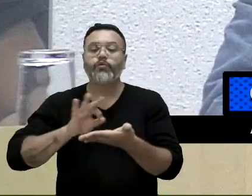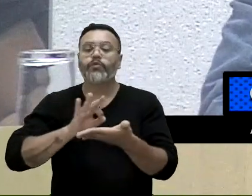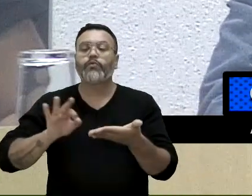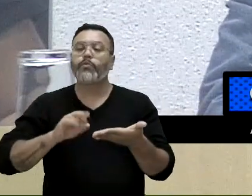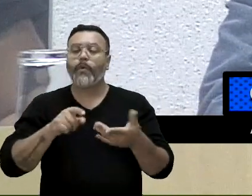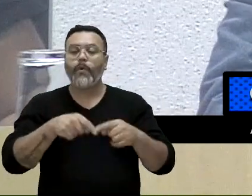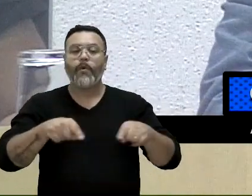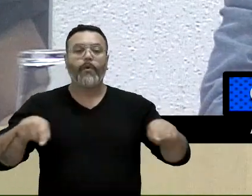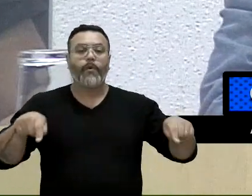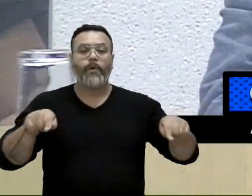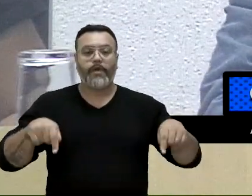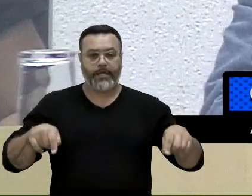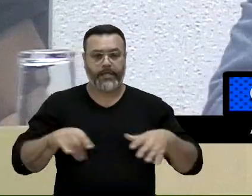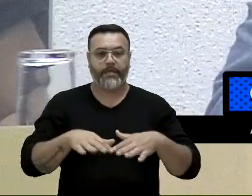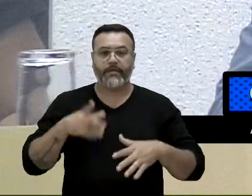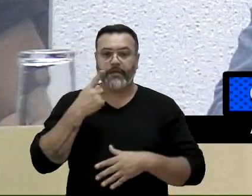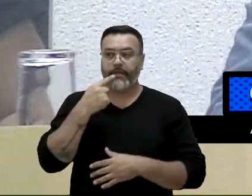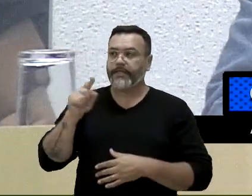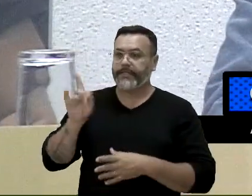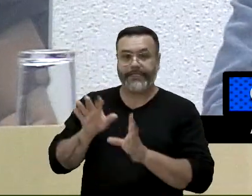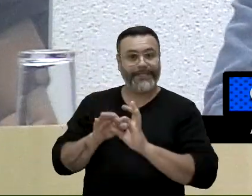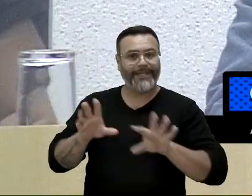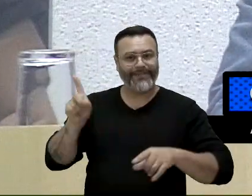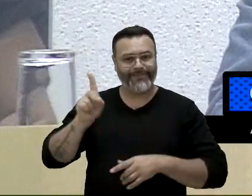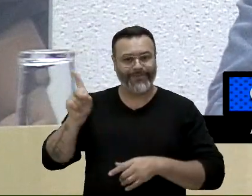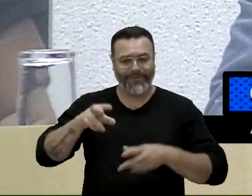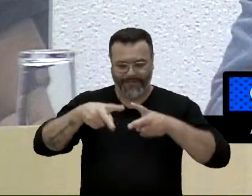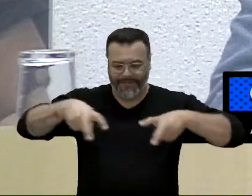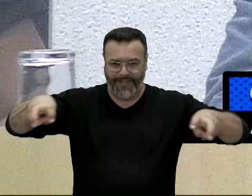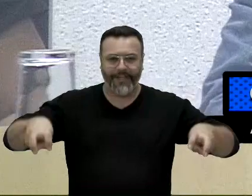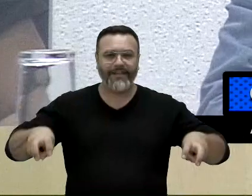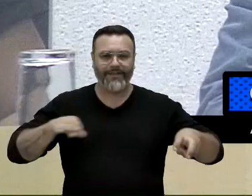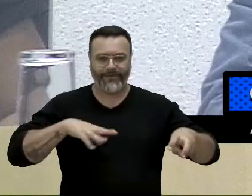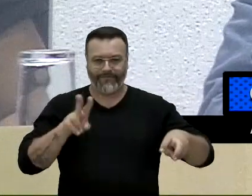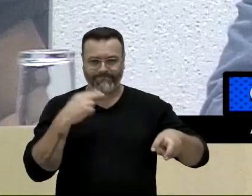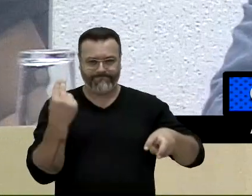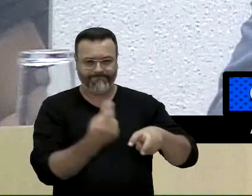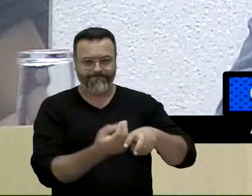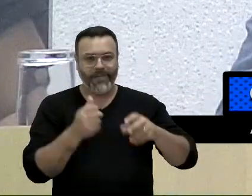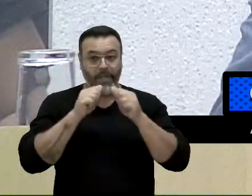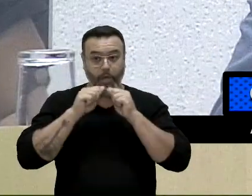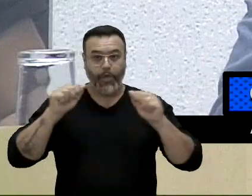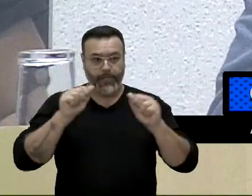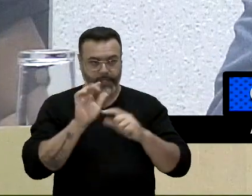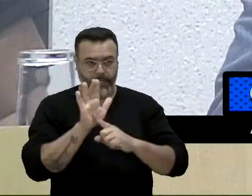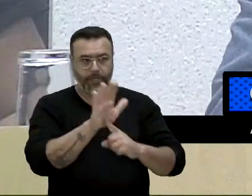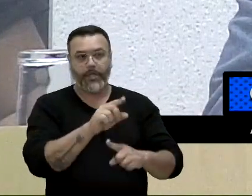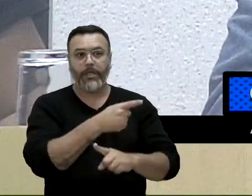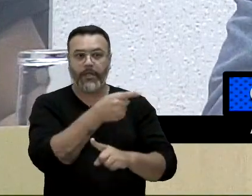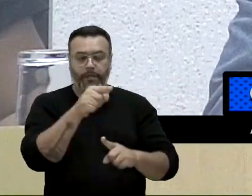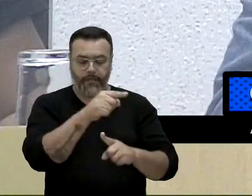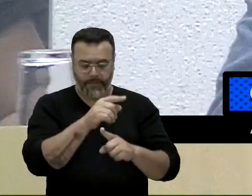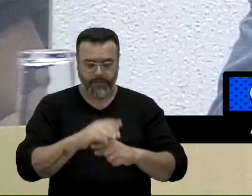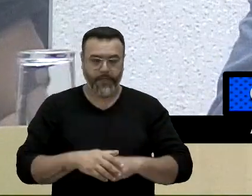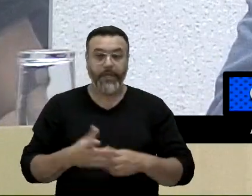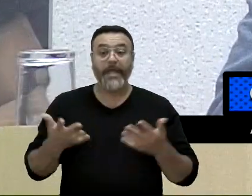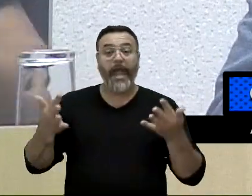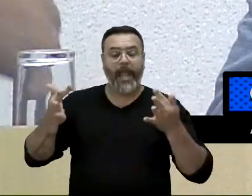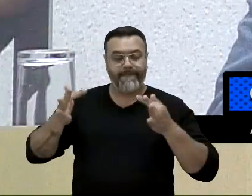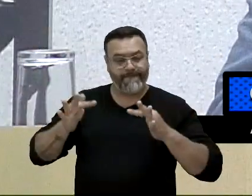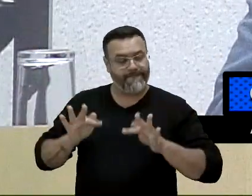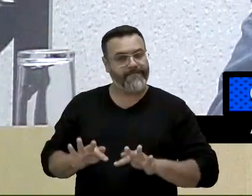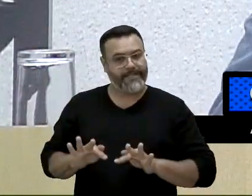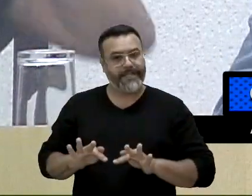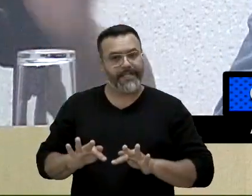disponível. Está disponível aqui mesmo com a gente, é só solicitar. Encerrando